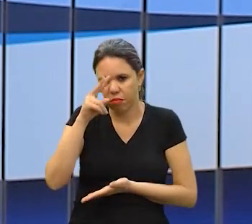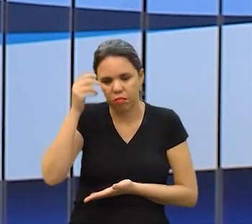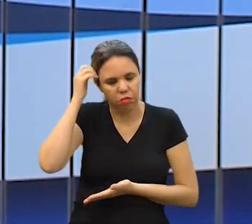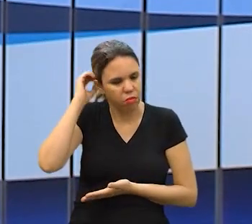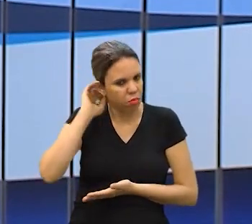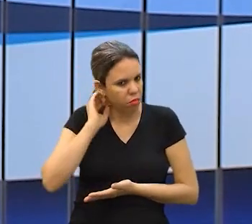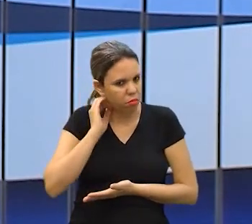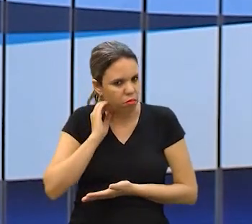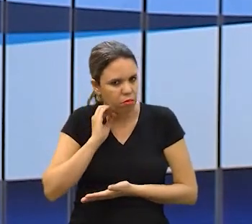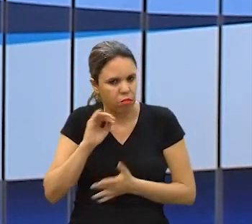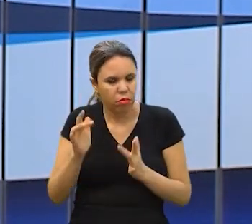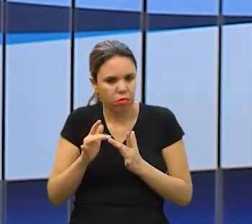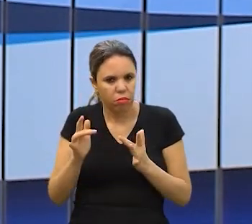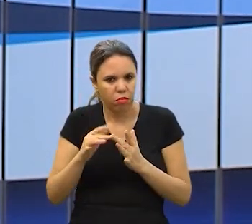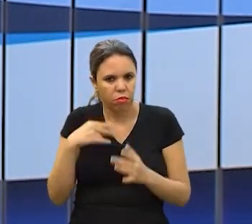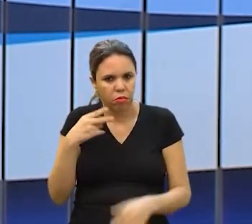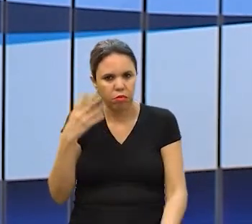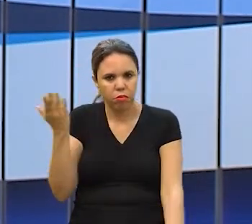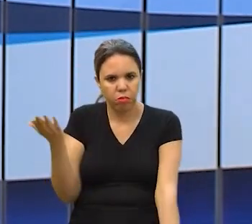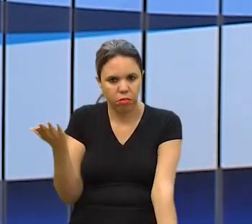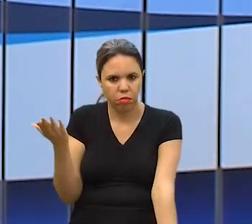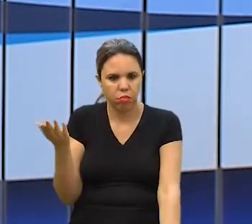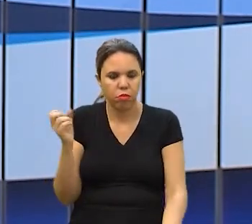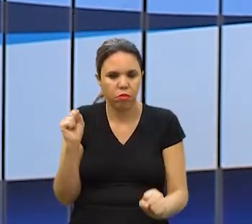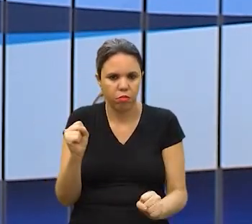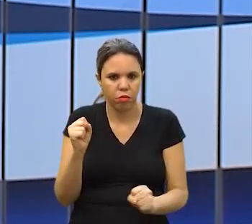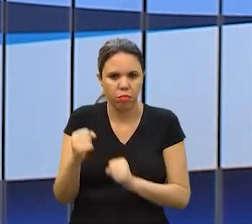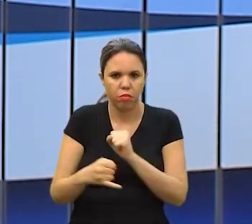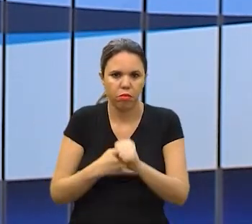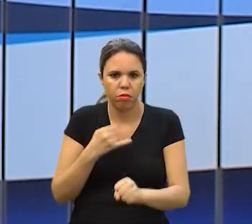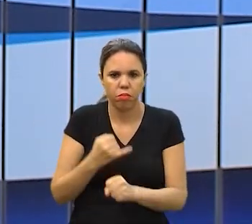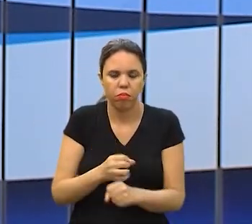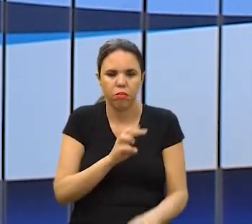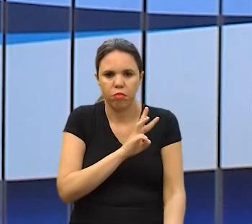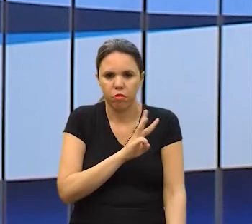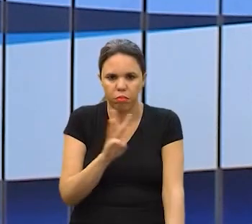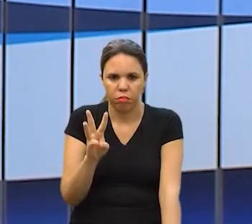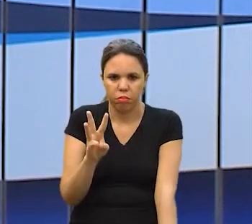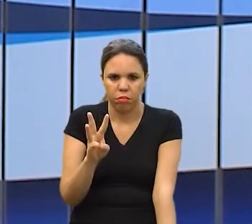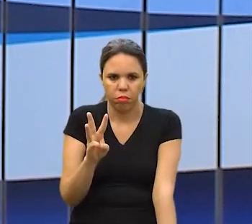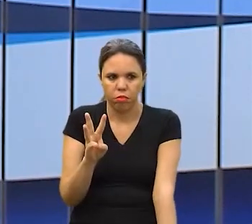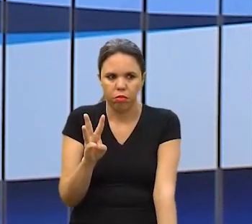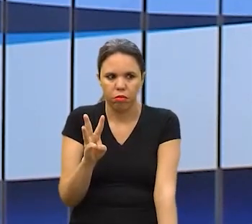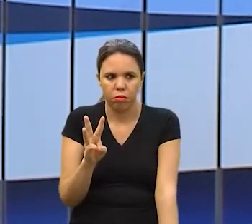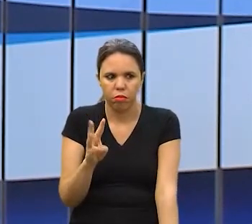hoje. Lembrando que o contato dos parlamentares, você pode acessar o site